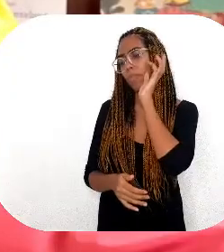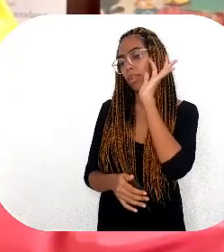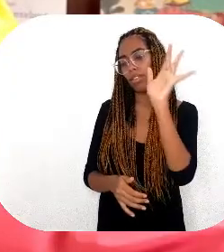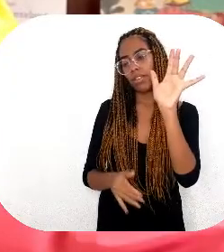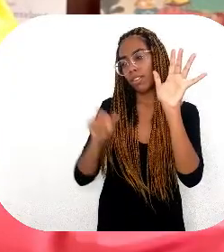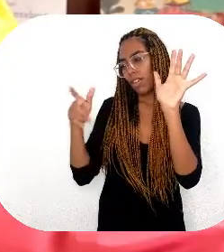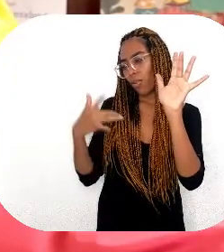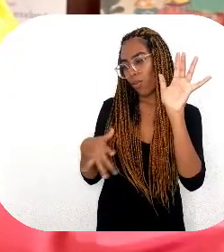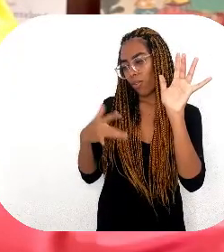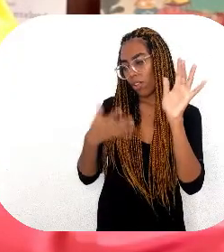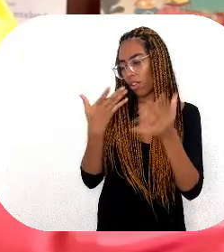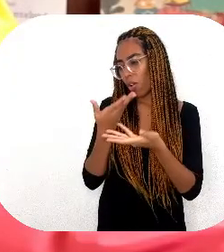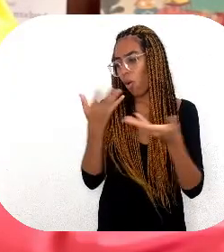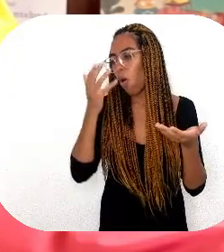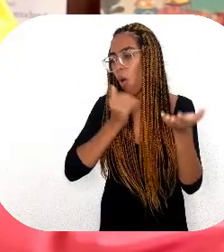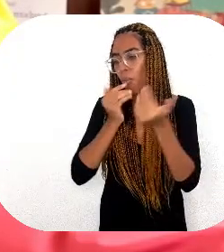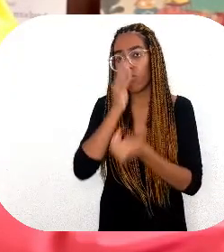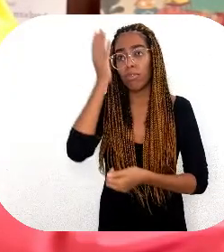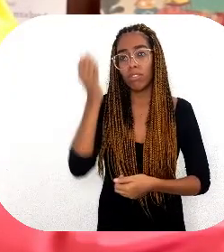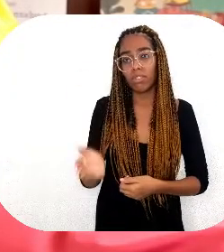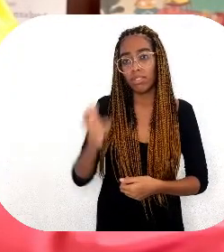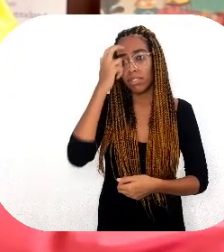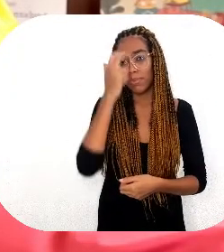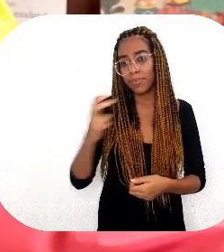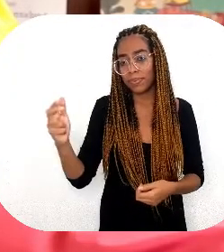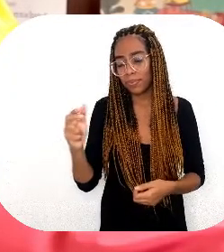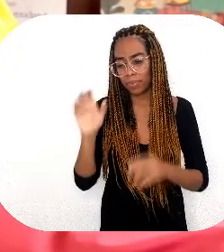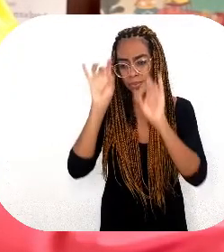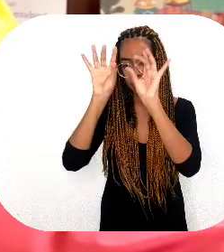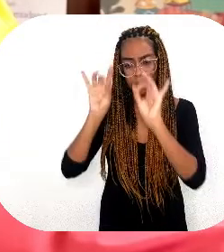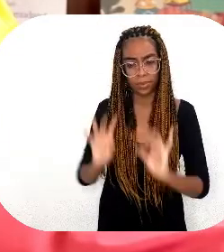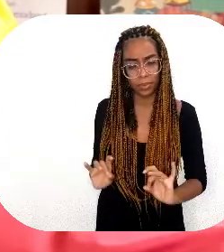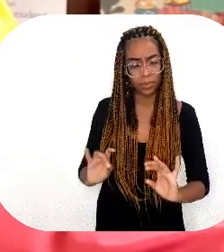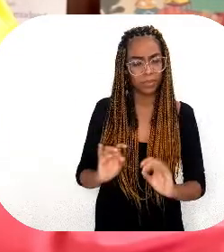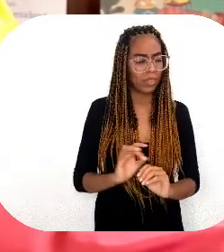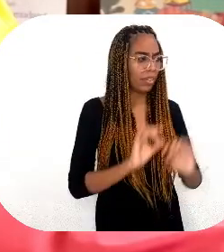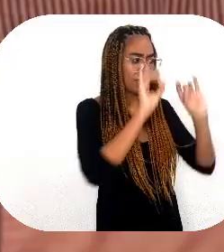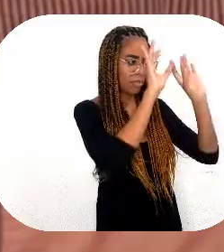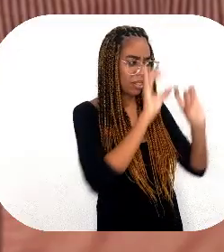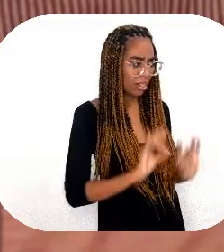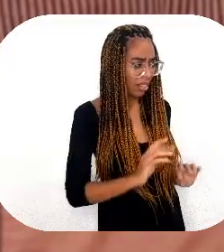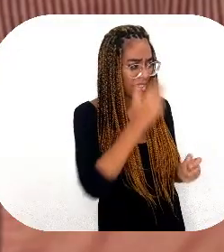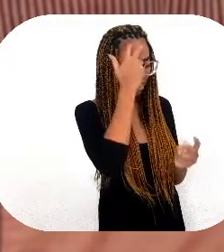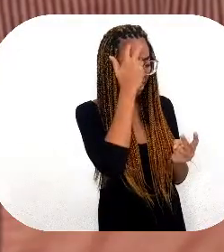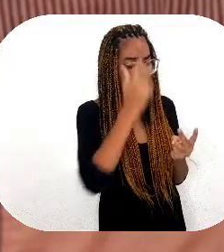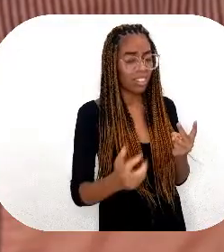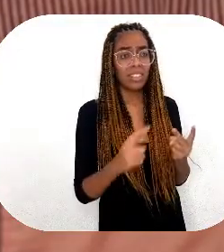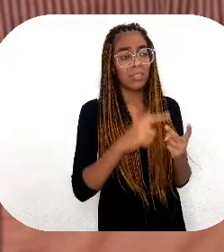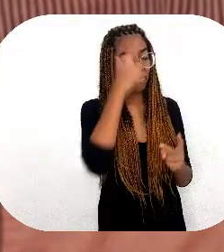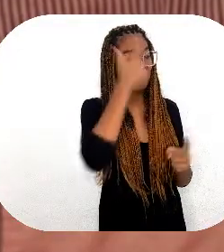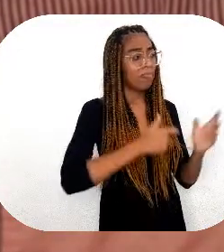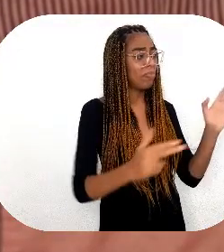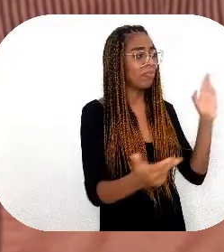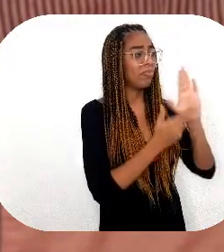Oh, imagina, macaco, se eu vou querer comer um ser tão especial, tão inteligente. Especial, você